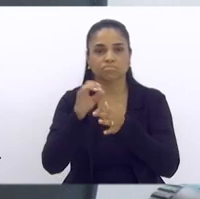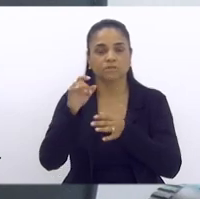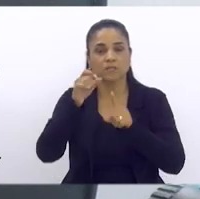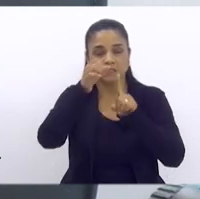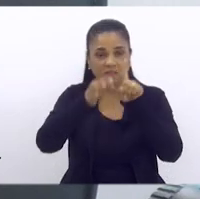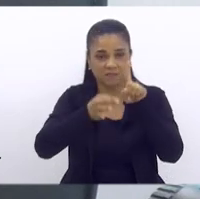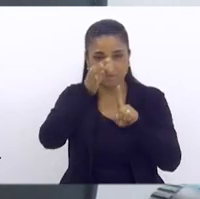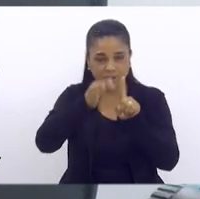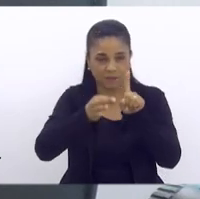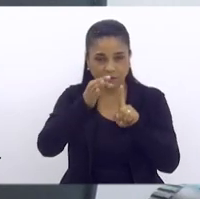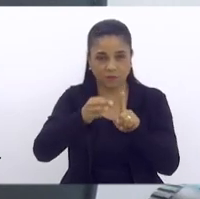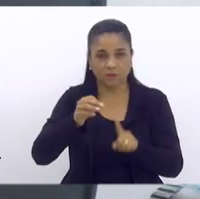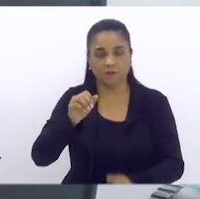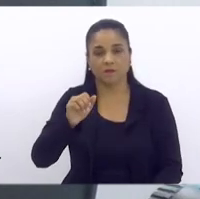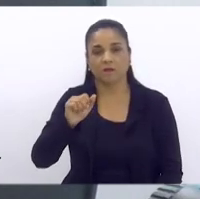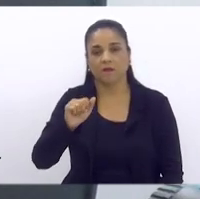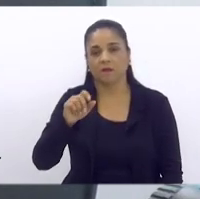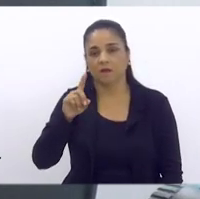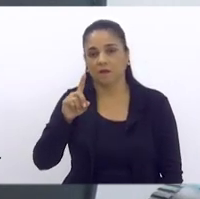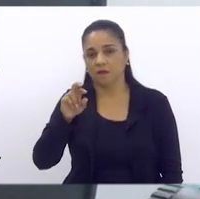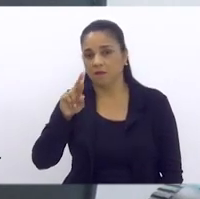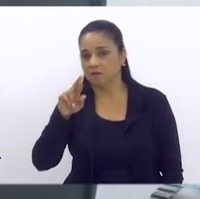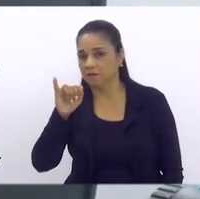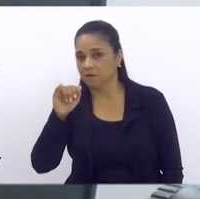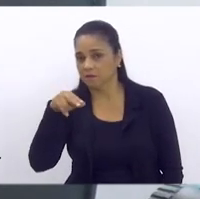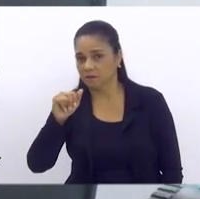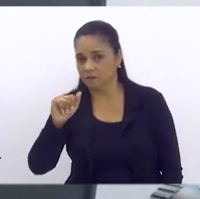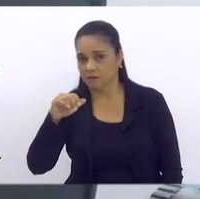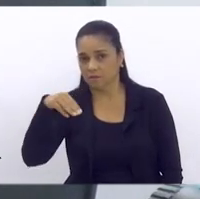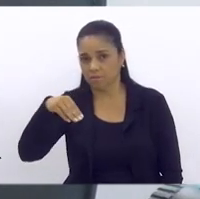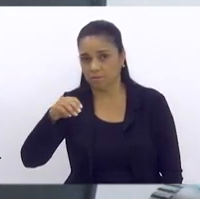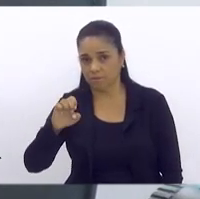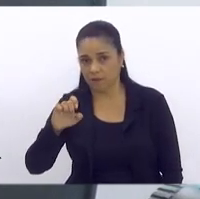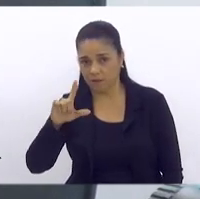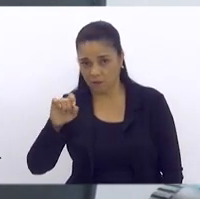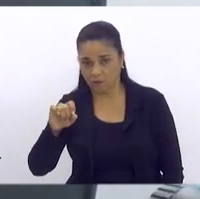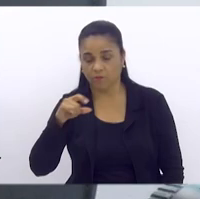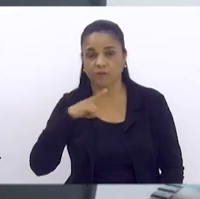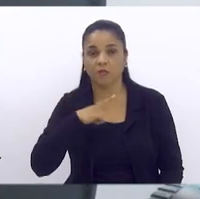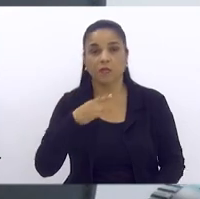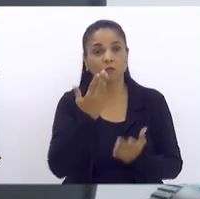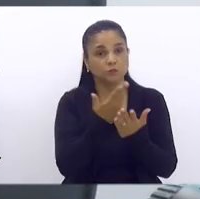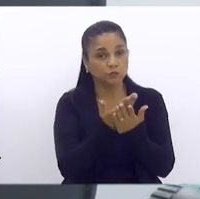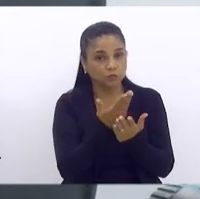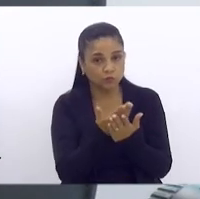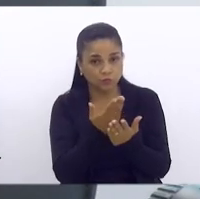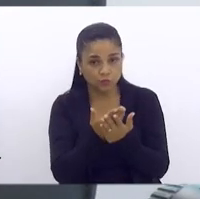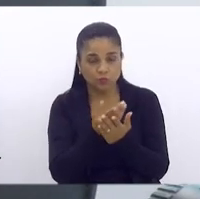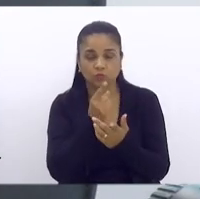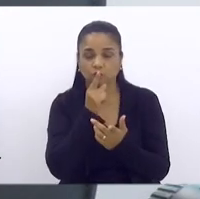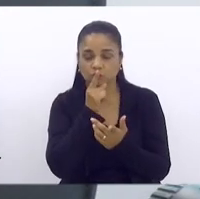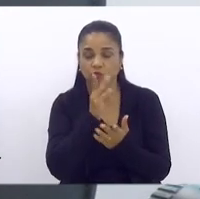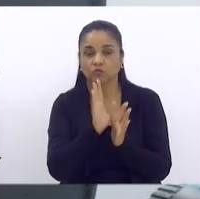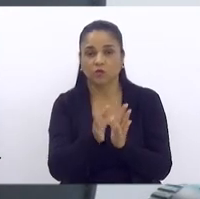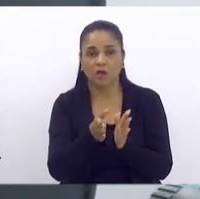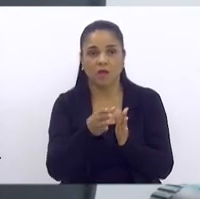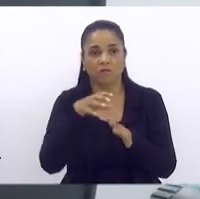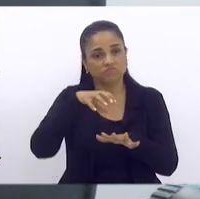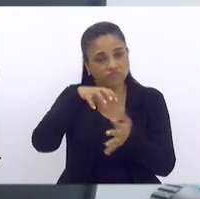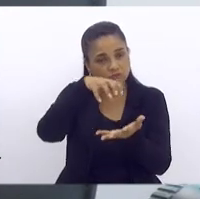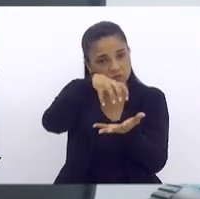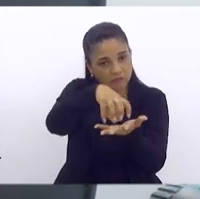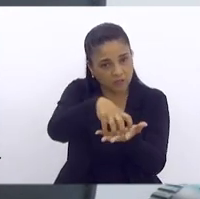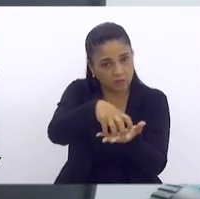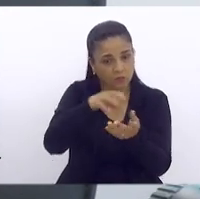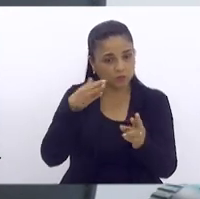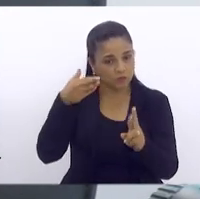Adriana Mello, há algum estudo de se colocar, por exemplo, nos centros de referência, porque a mulher pode ir para o